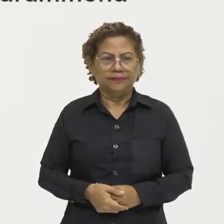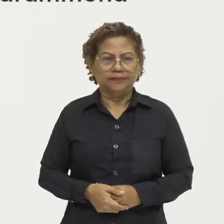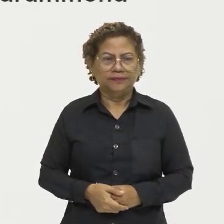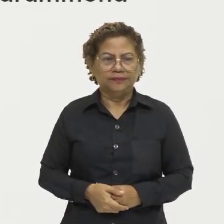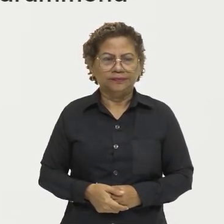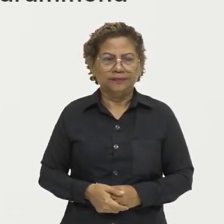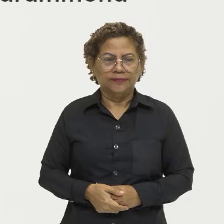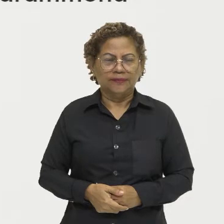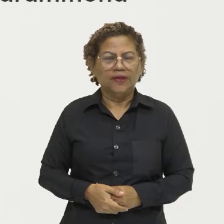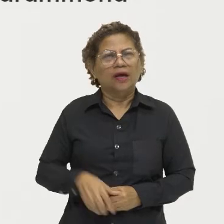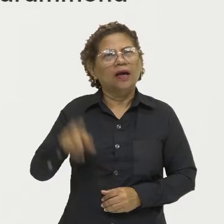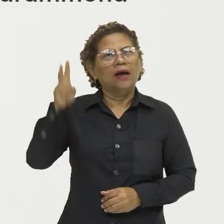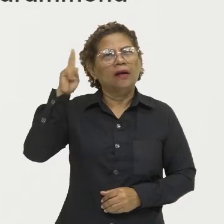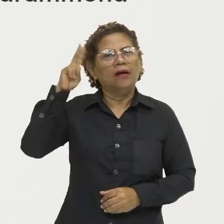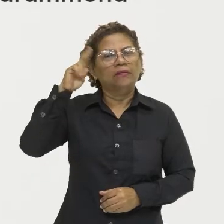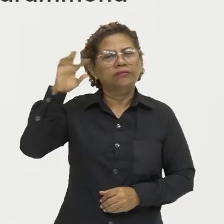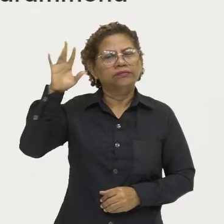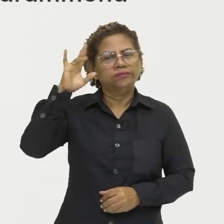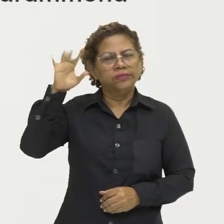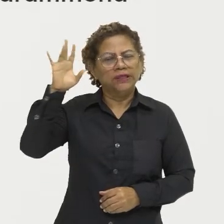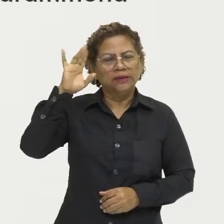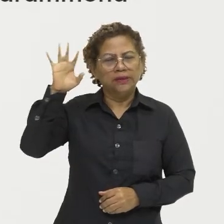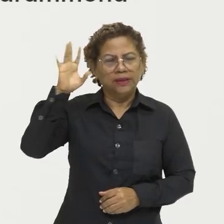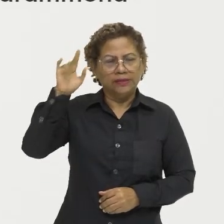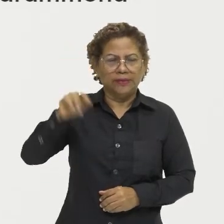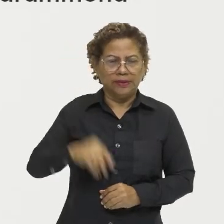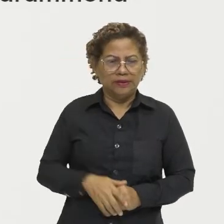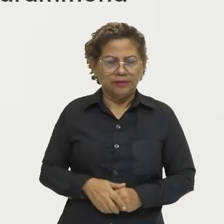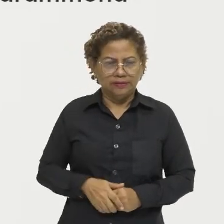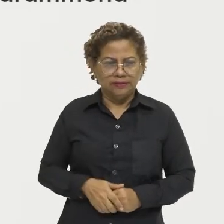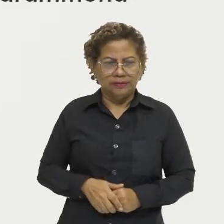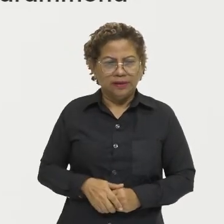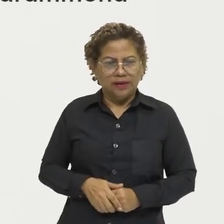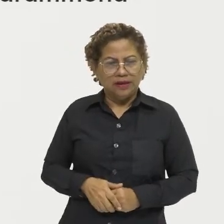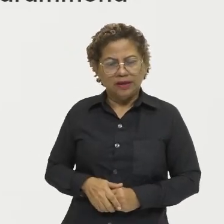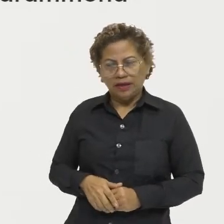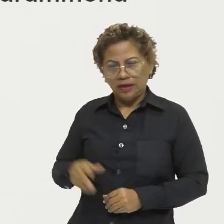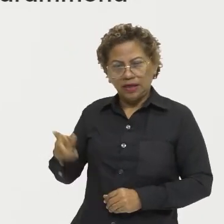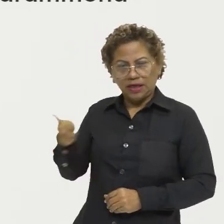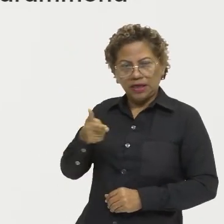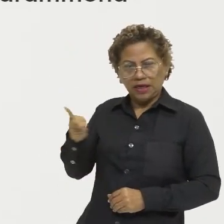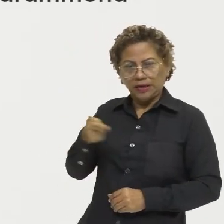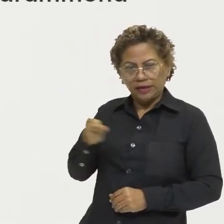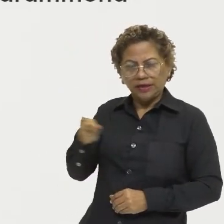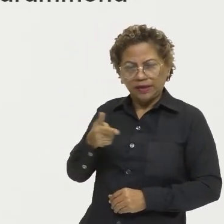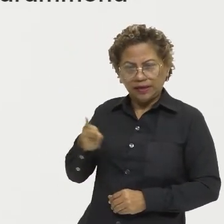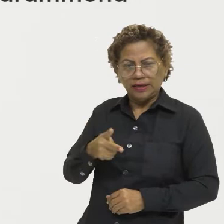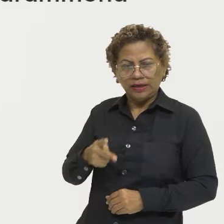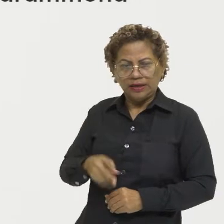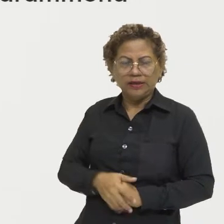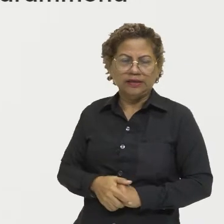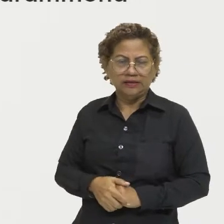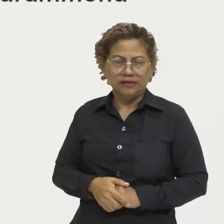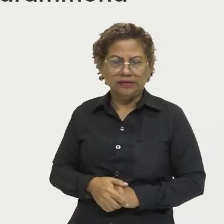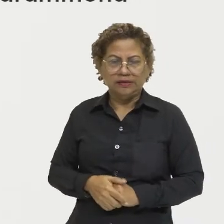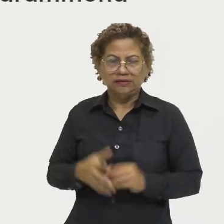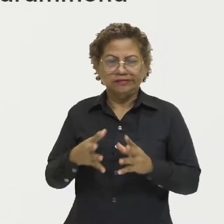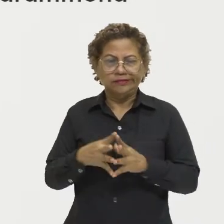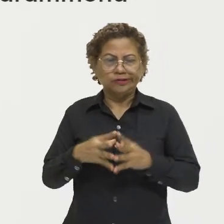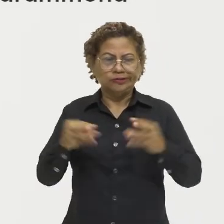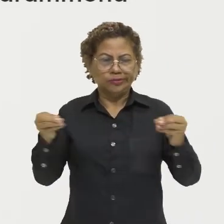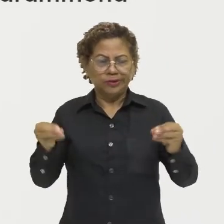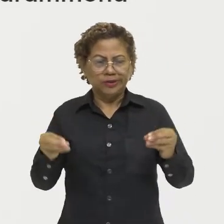Se imprime na lembrança de seu trilho, e eles que quedam mordidos para sempre deixaram de existir, mas o